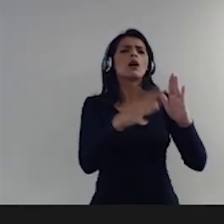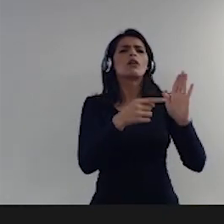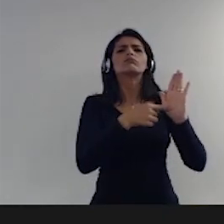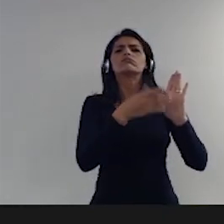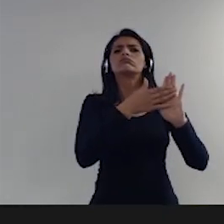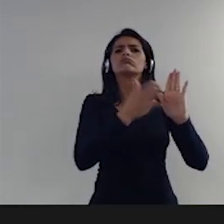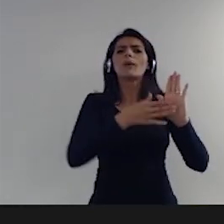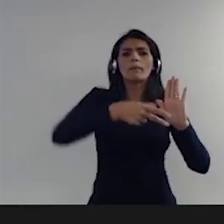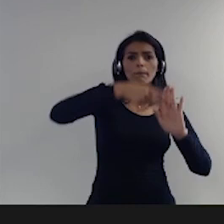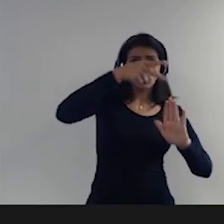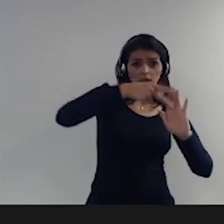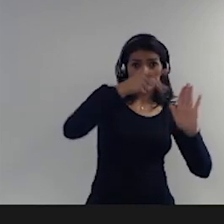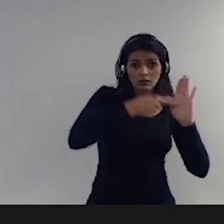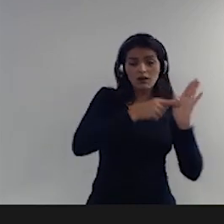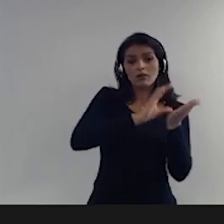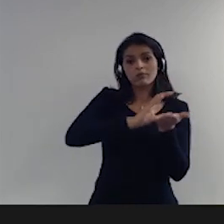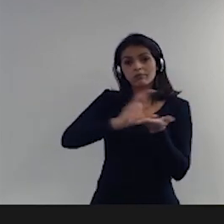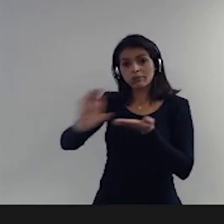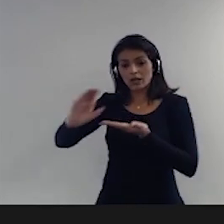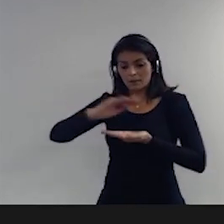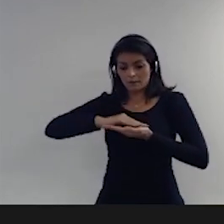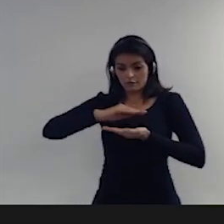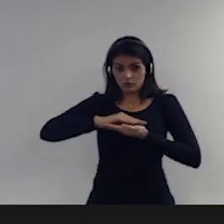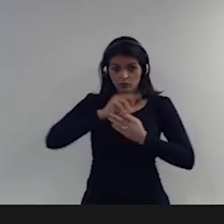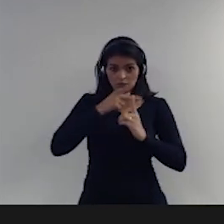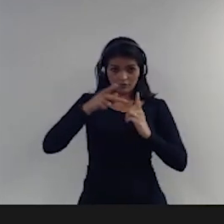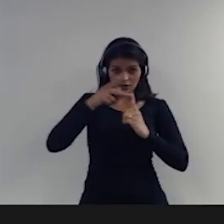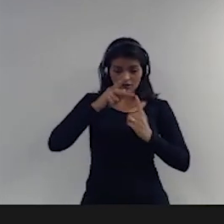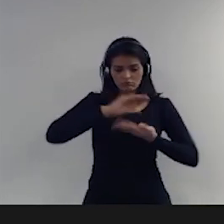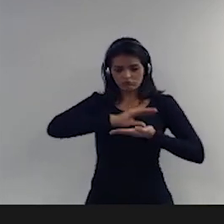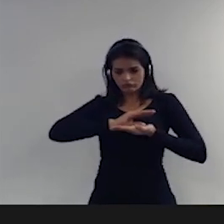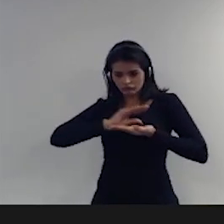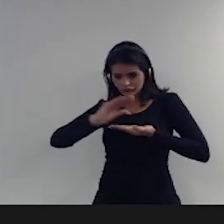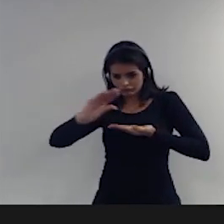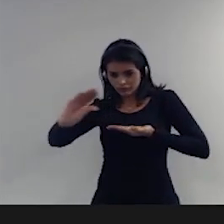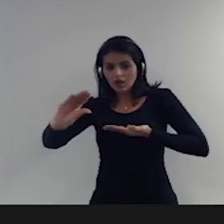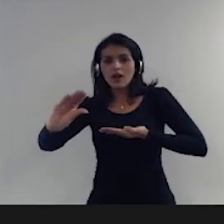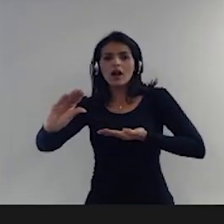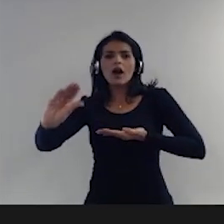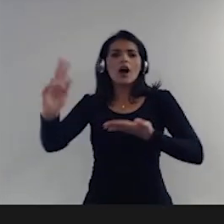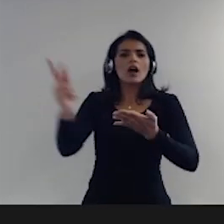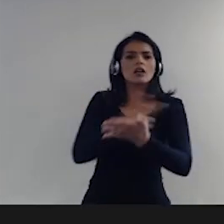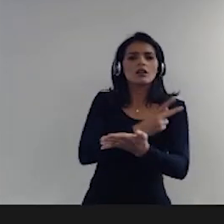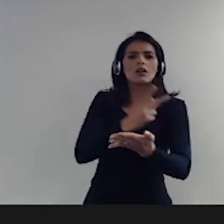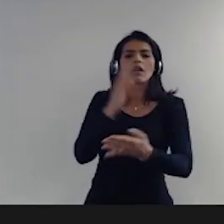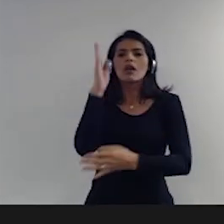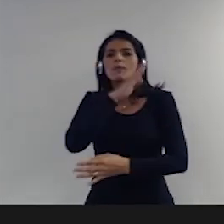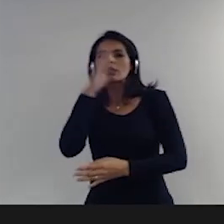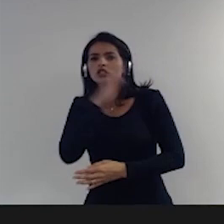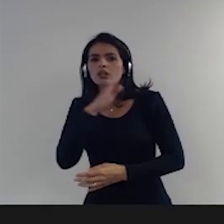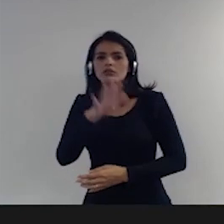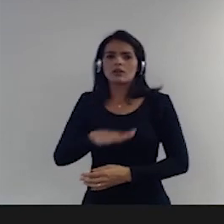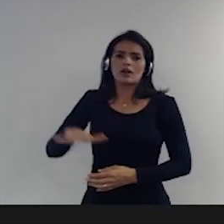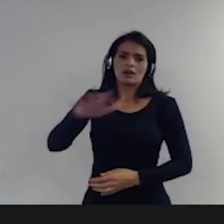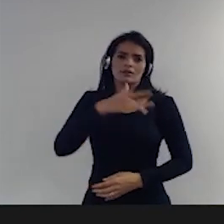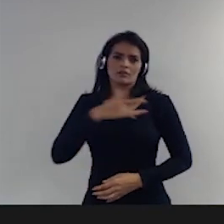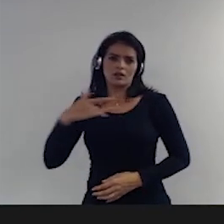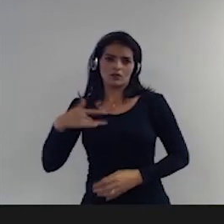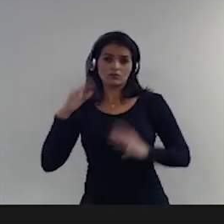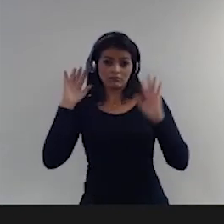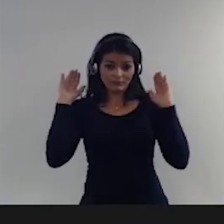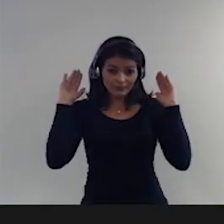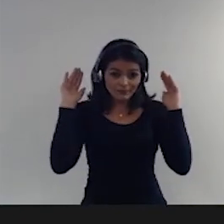destinando recursos do Fundo Previdenciário a questões de emergência, desses casos da saúde,